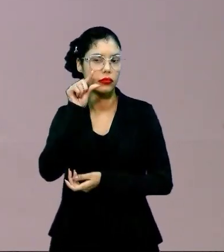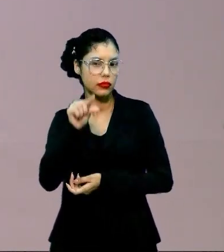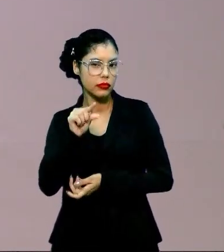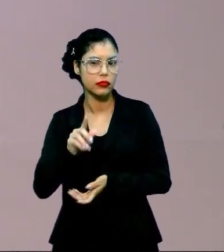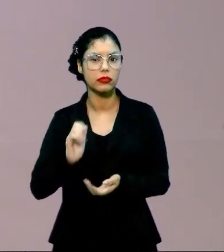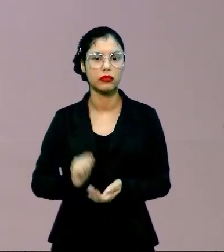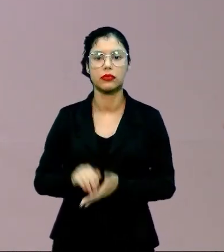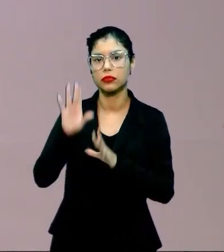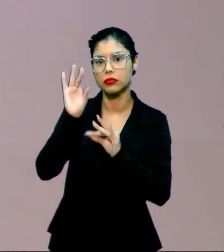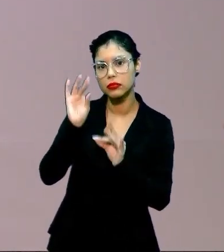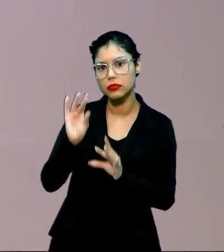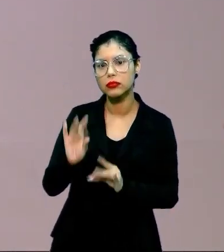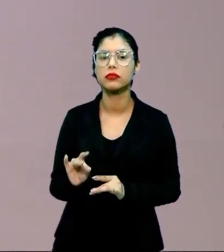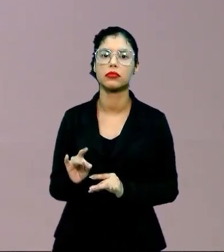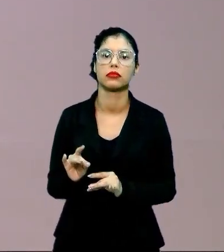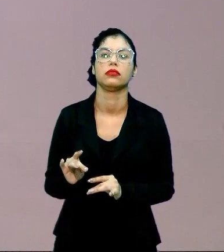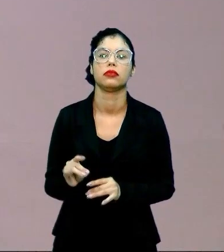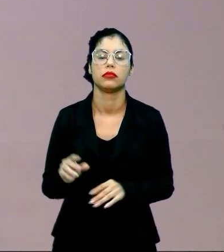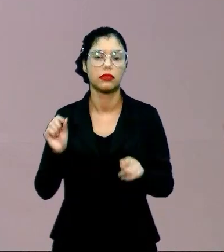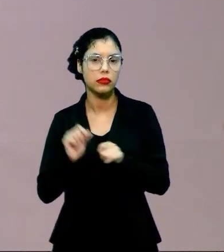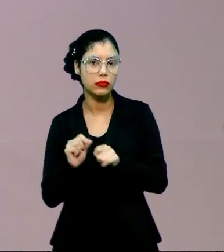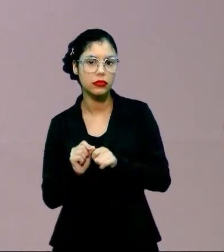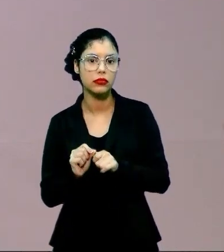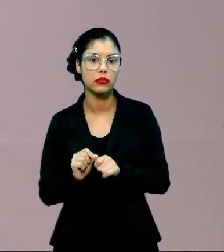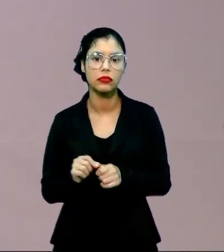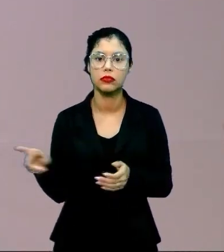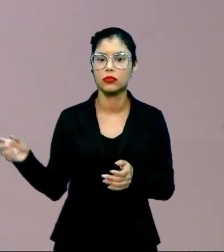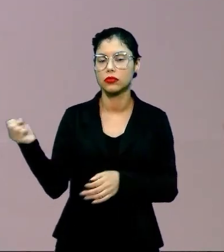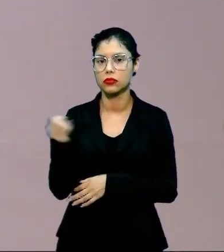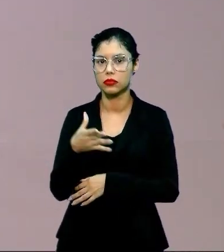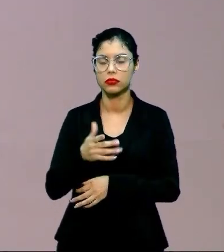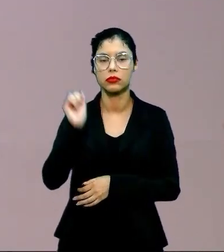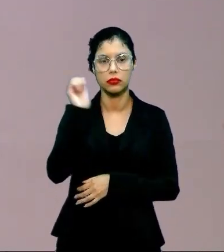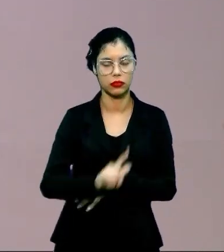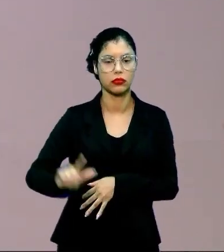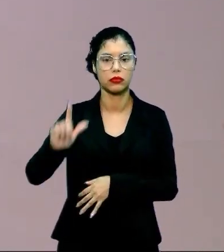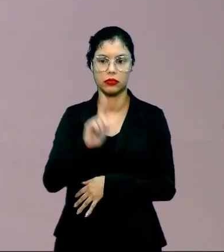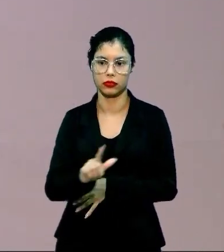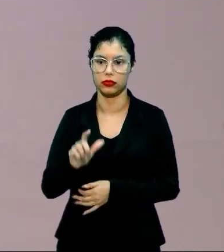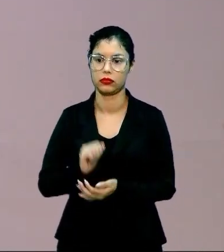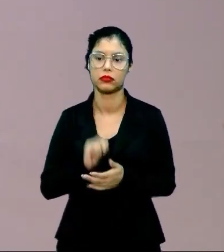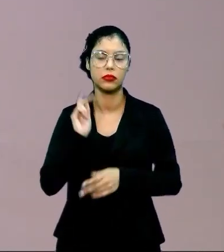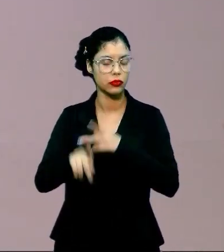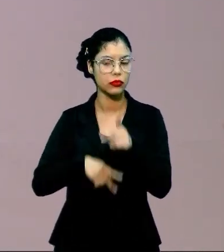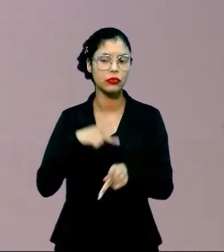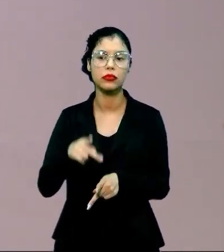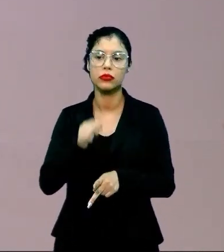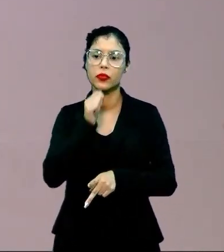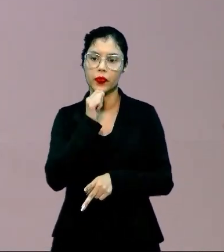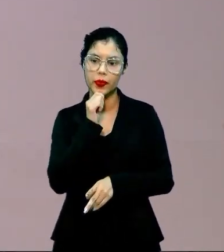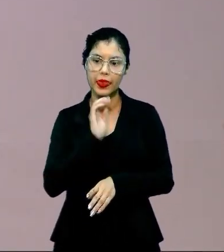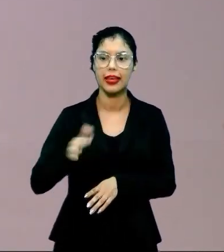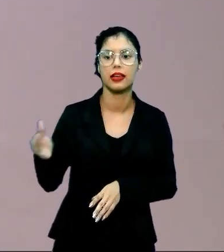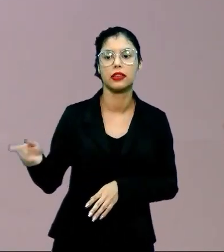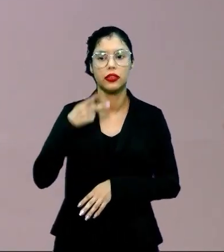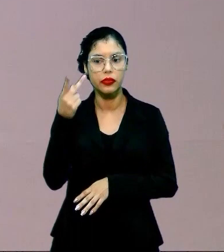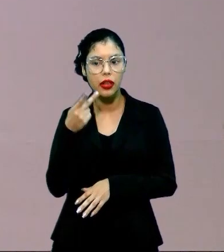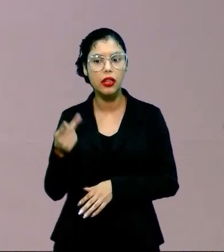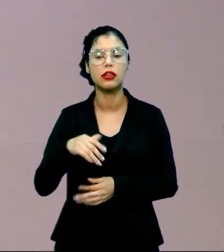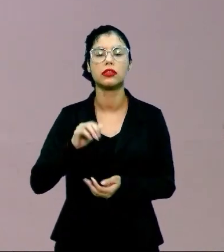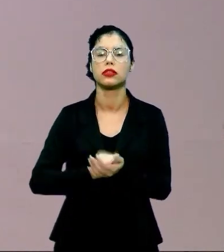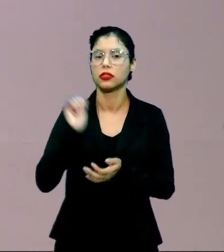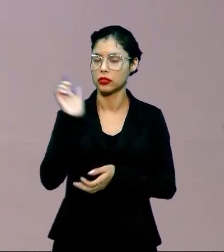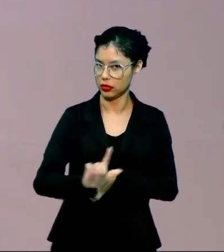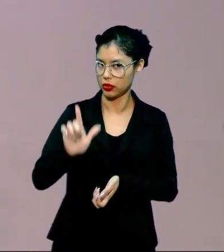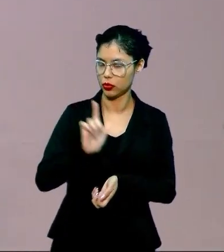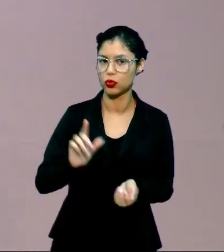pequenos resquícios ali da formação de uma literatura, da formação de um povo. E quando a gente fala de literatura, não